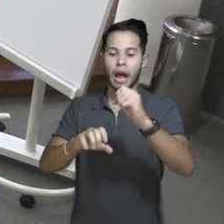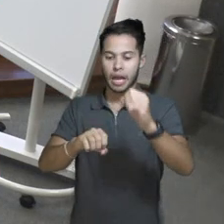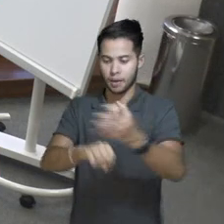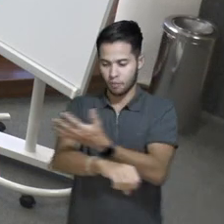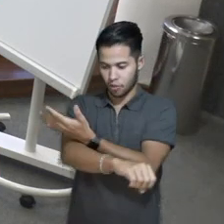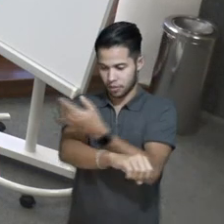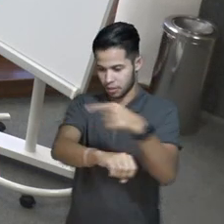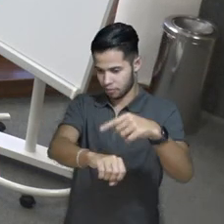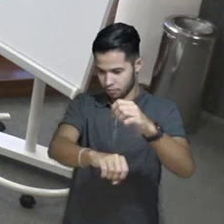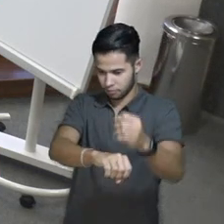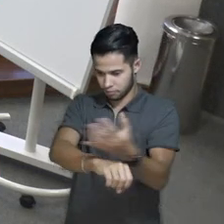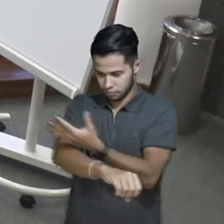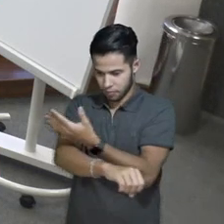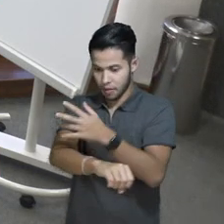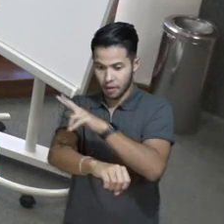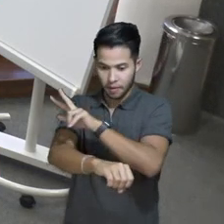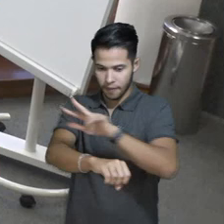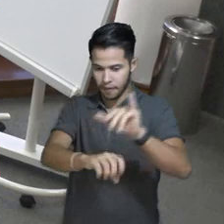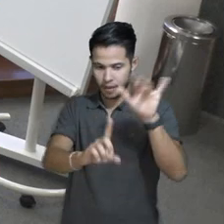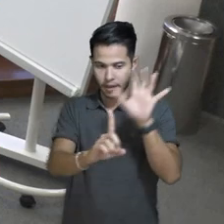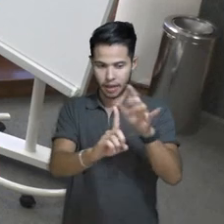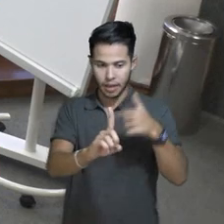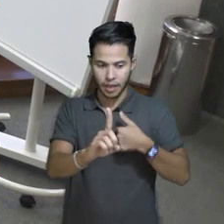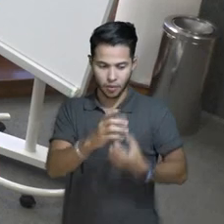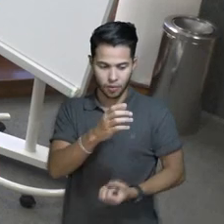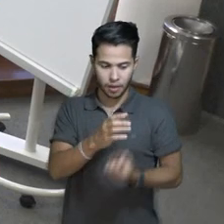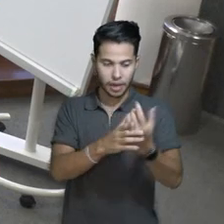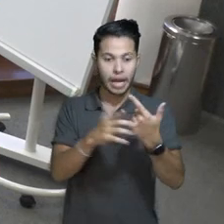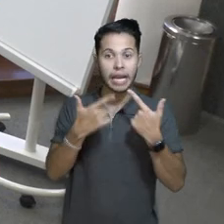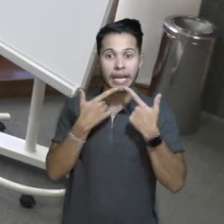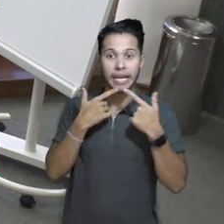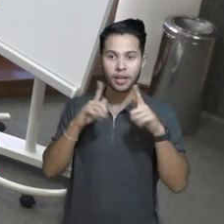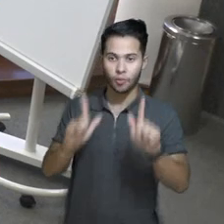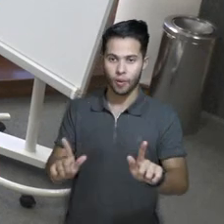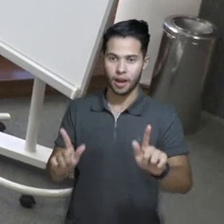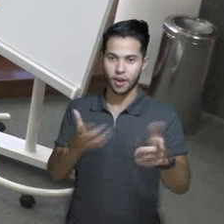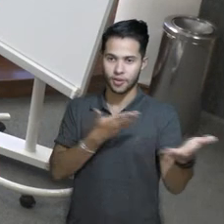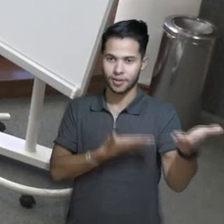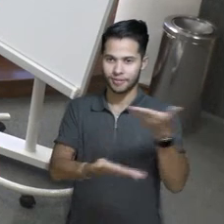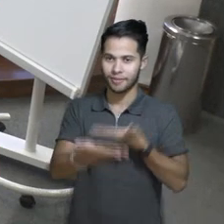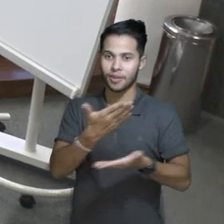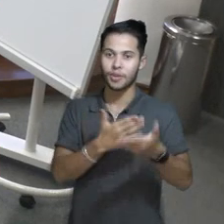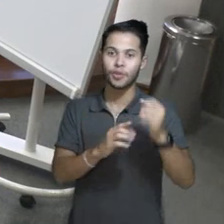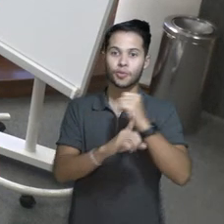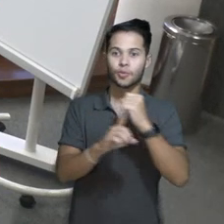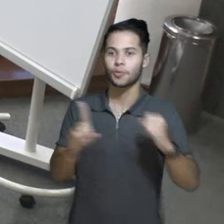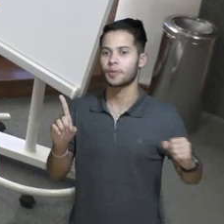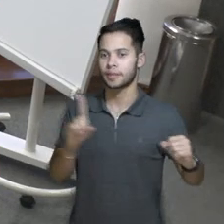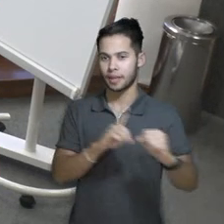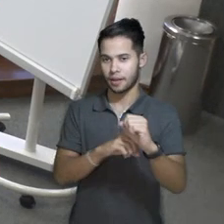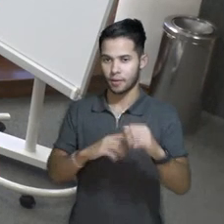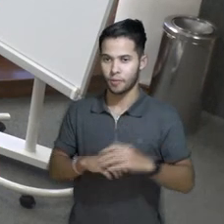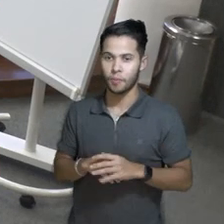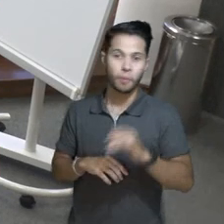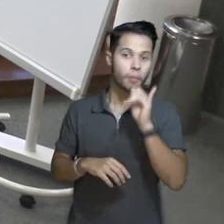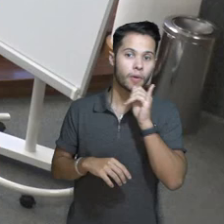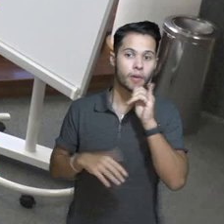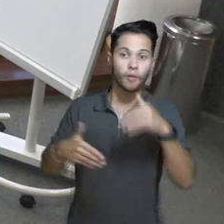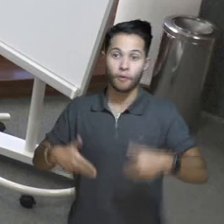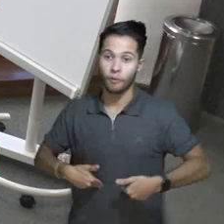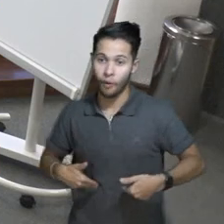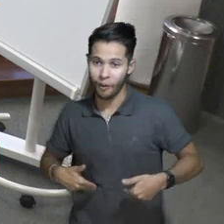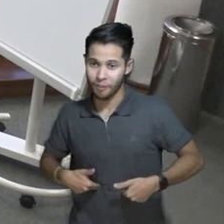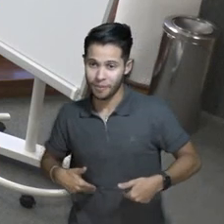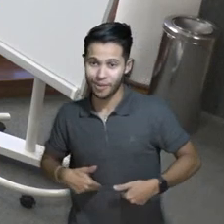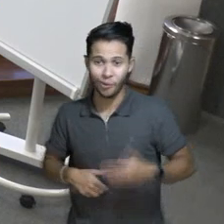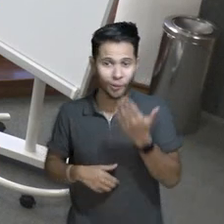com que eu Estabeleça um tipo de linguagem com o meu convívio social tô sem comer vou